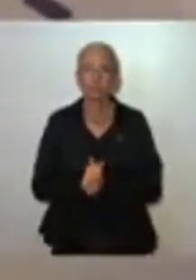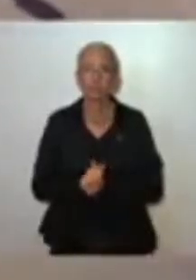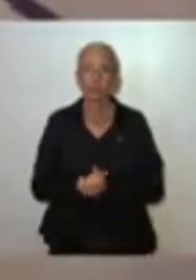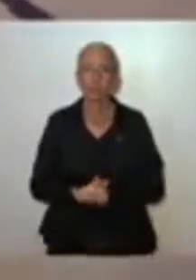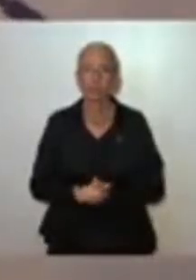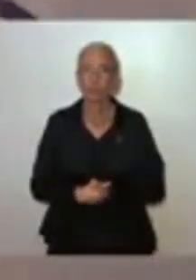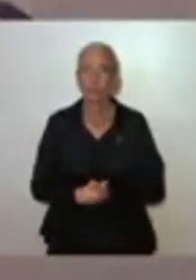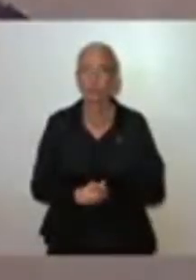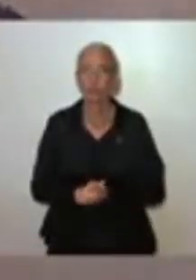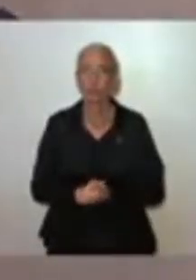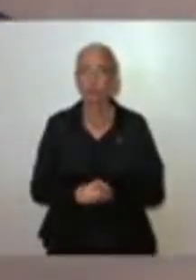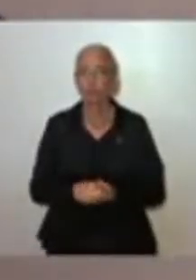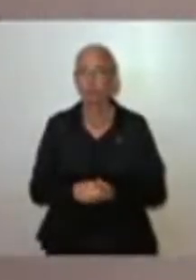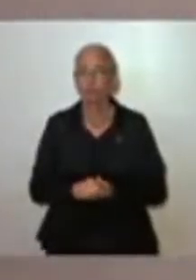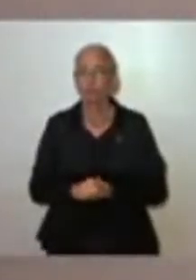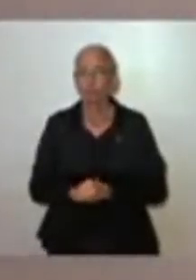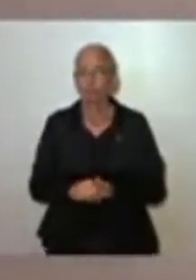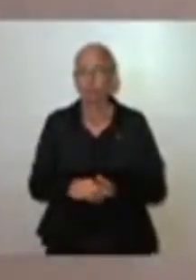G1